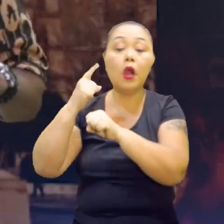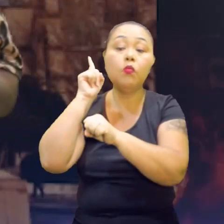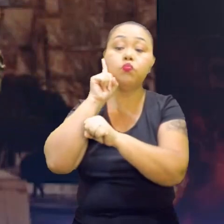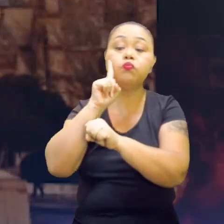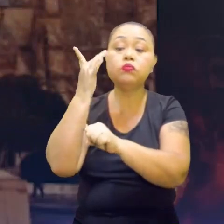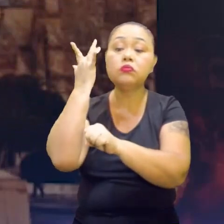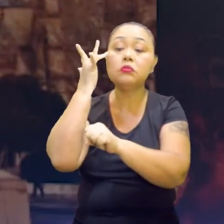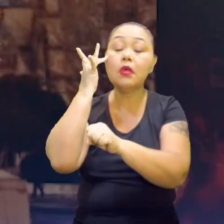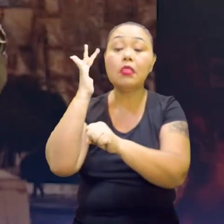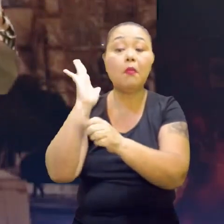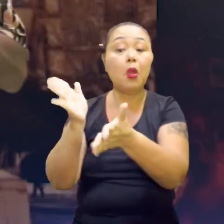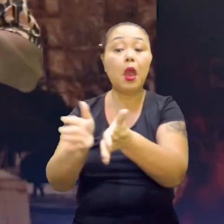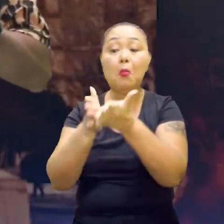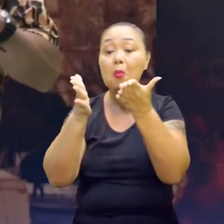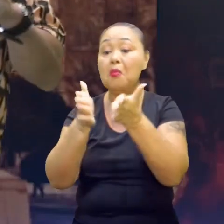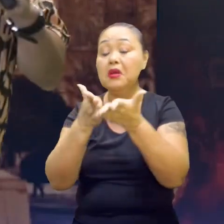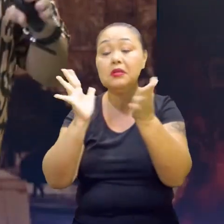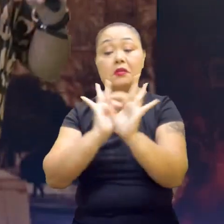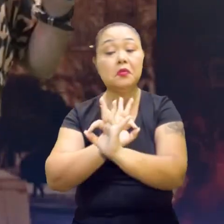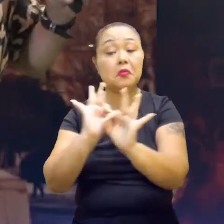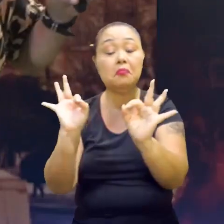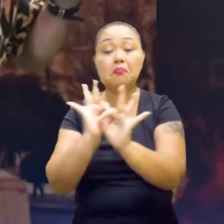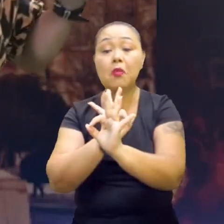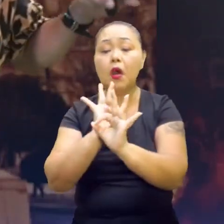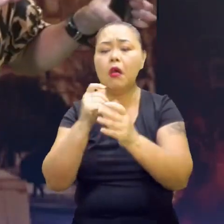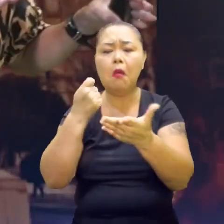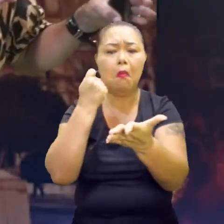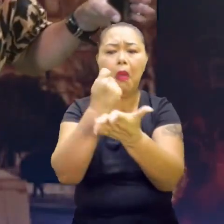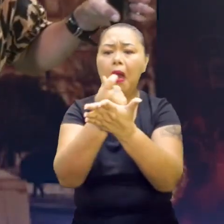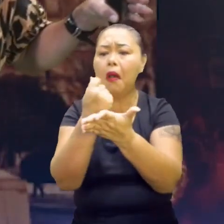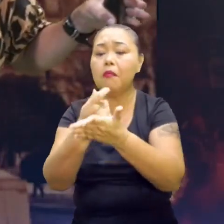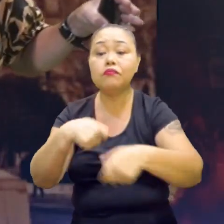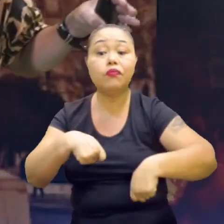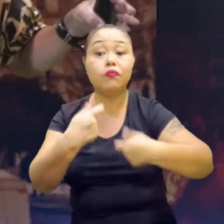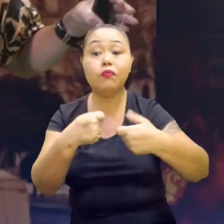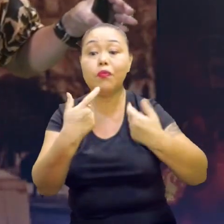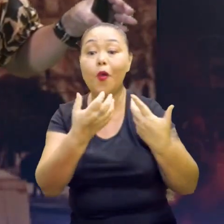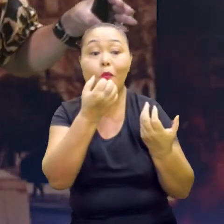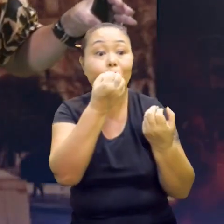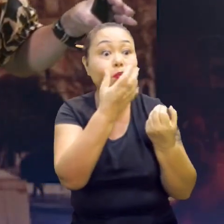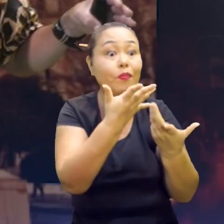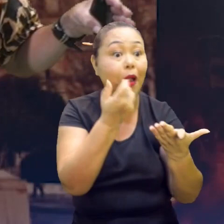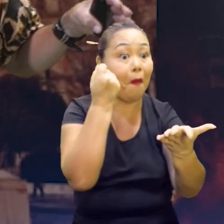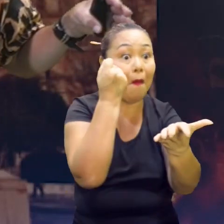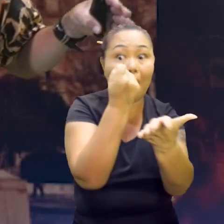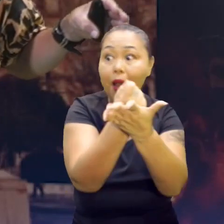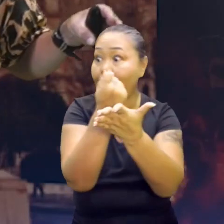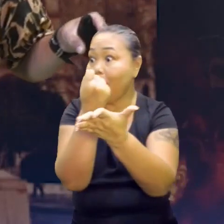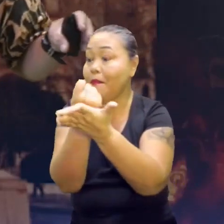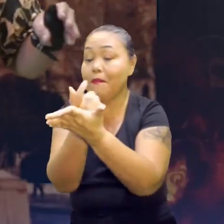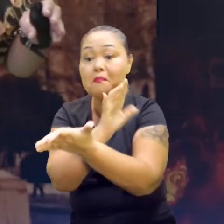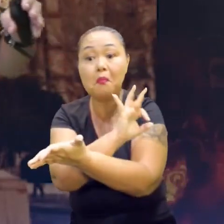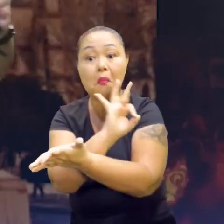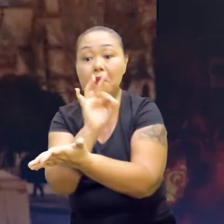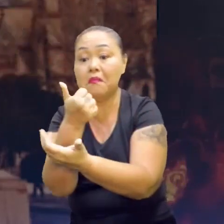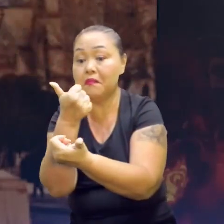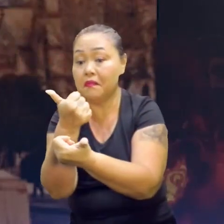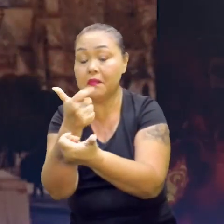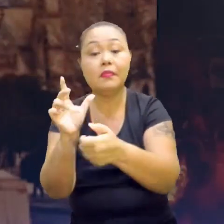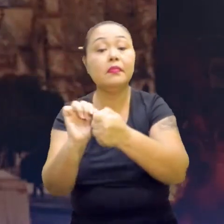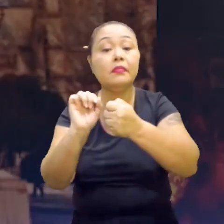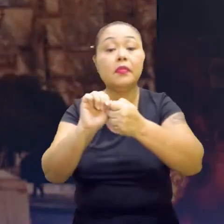pobreza. Se consumia de tudo, do bom e do melhor. 20 anos. Então vamos